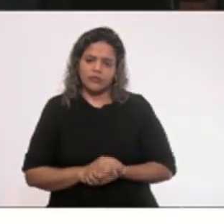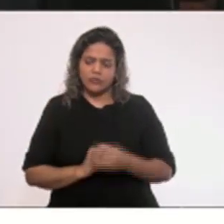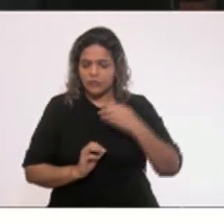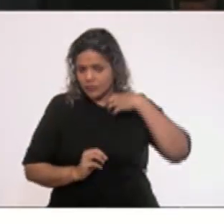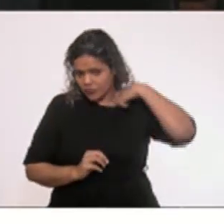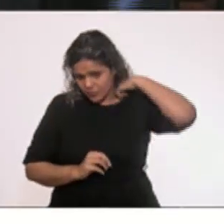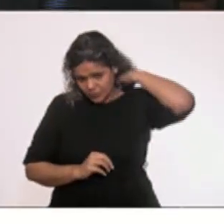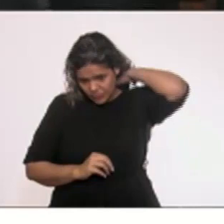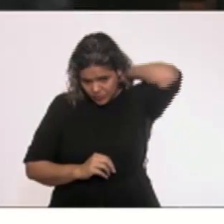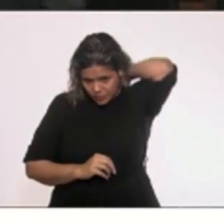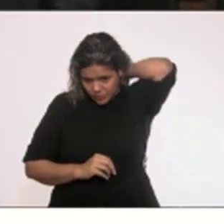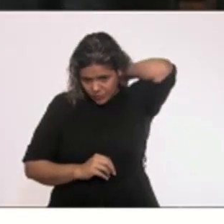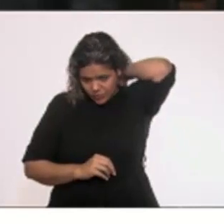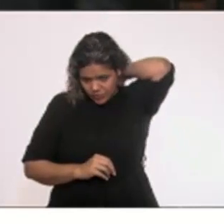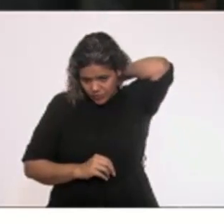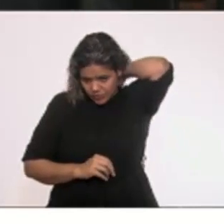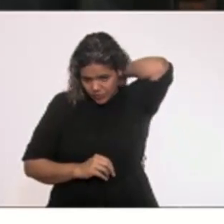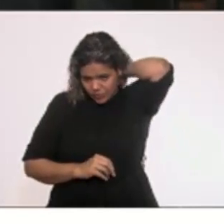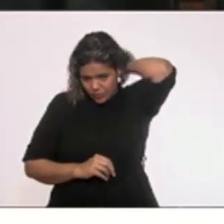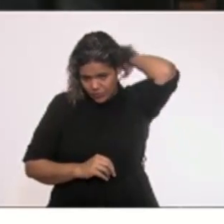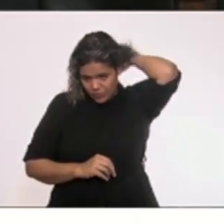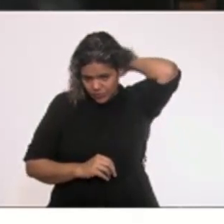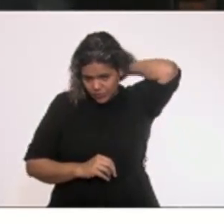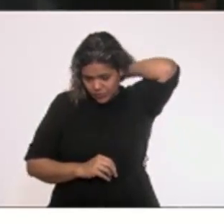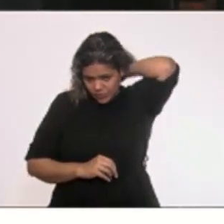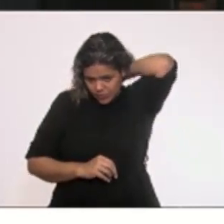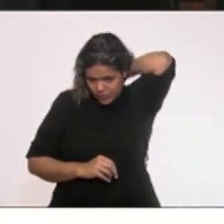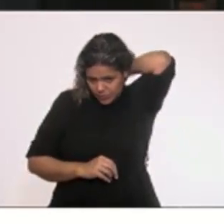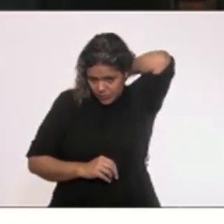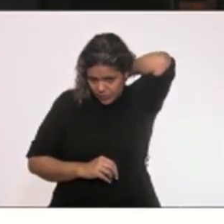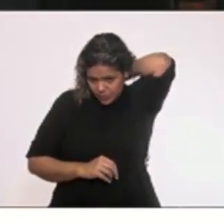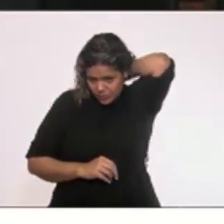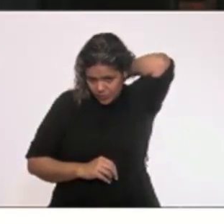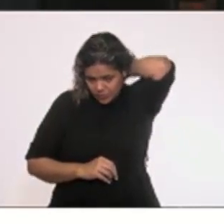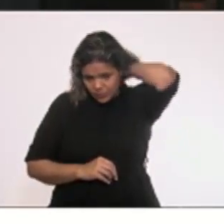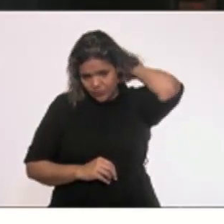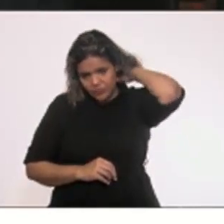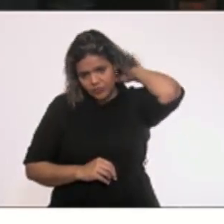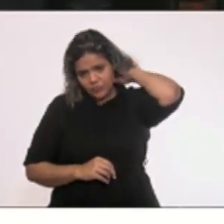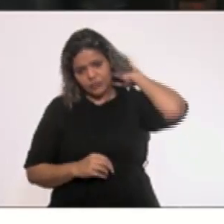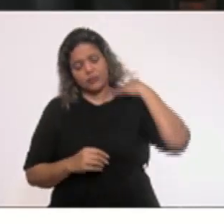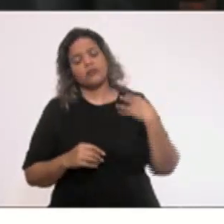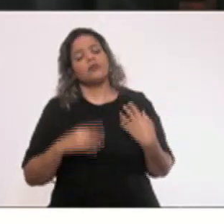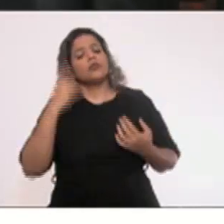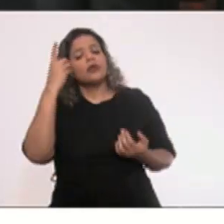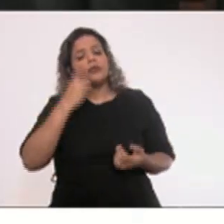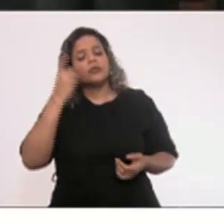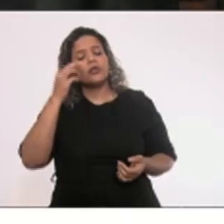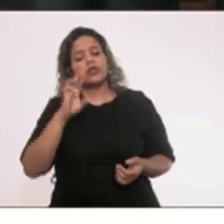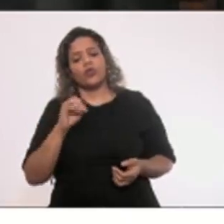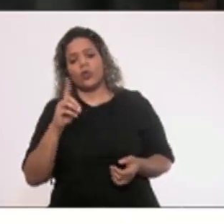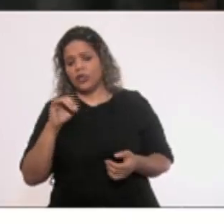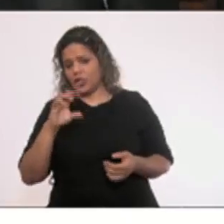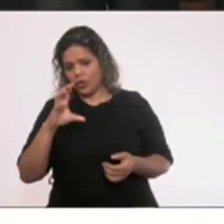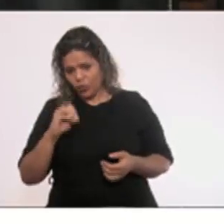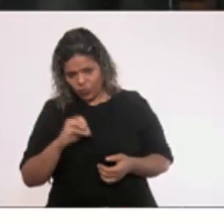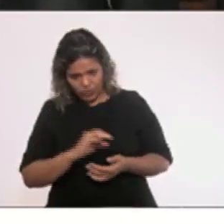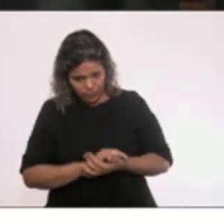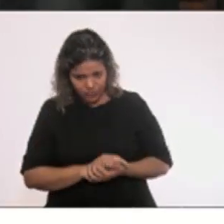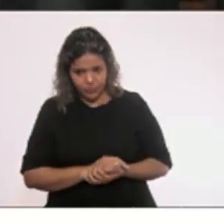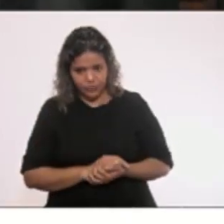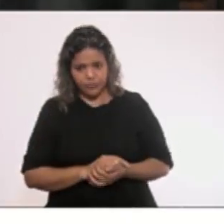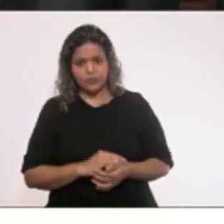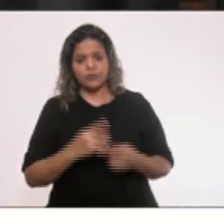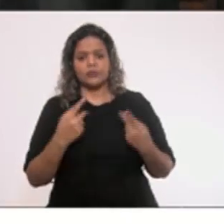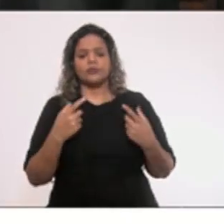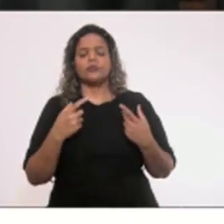não irmos para o voto, mas vamos para o voto. Conseguiu um empate. É favorável. Deputado Rodrigo Bacelar, com o parágrafo